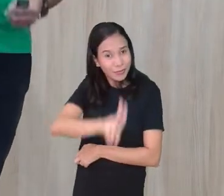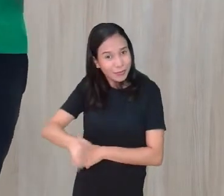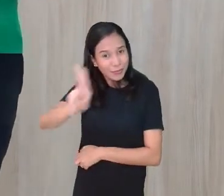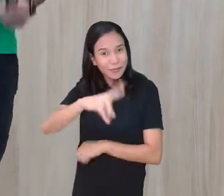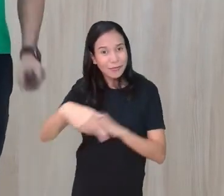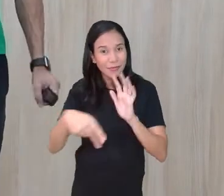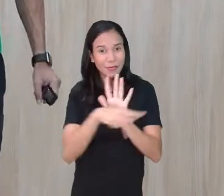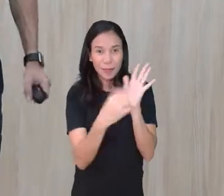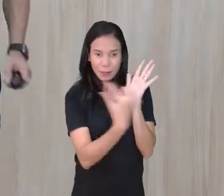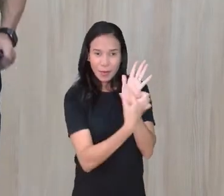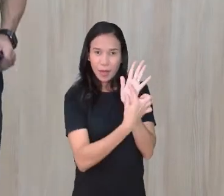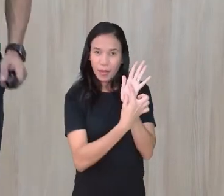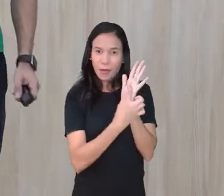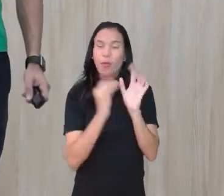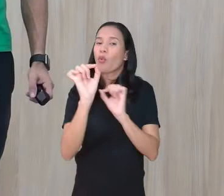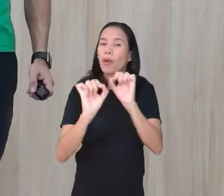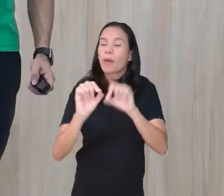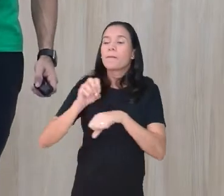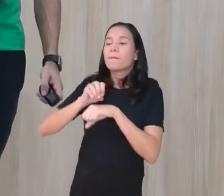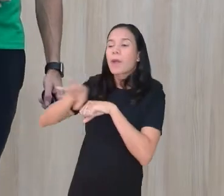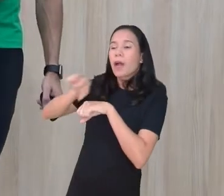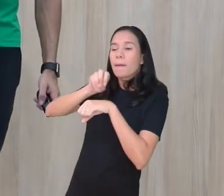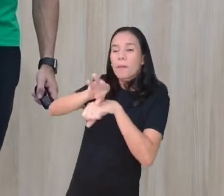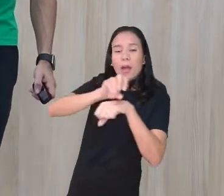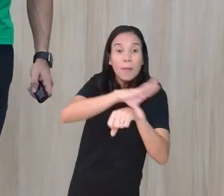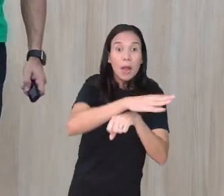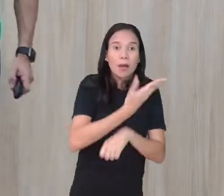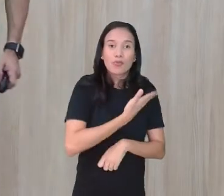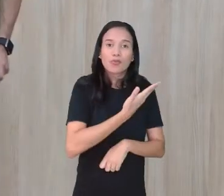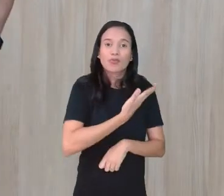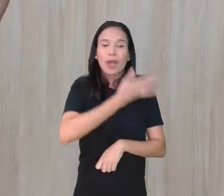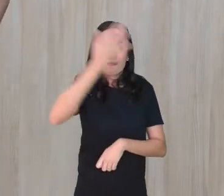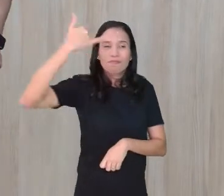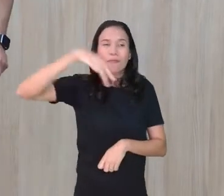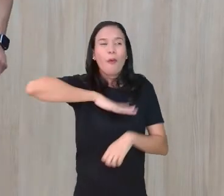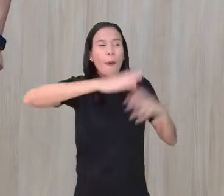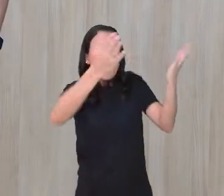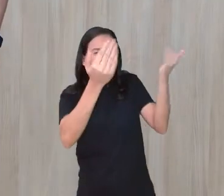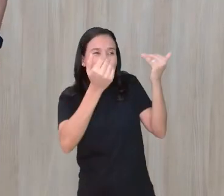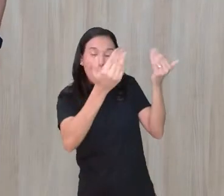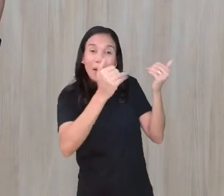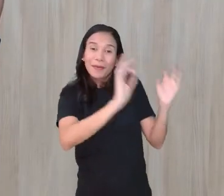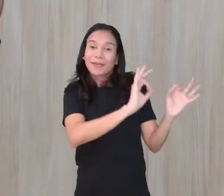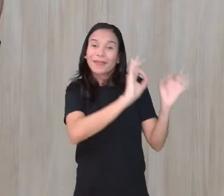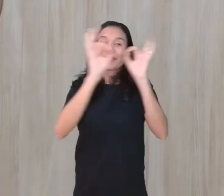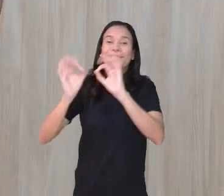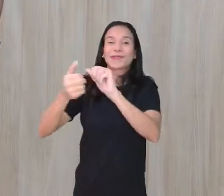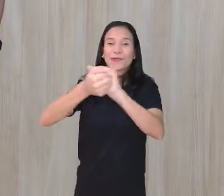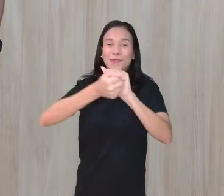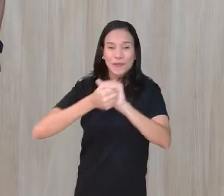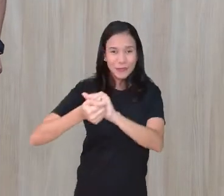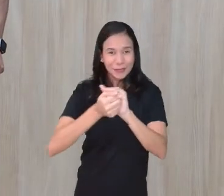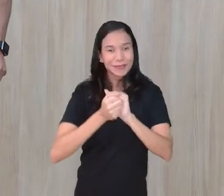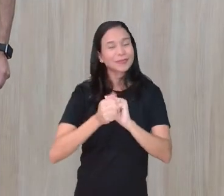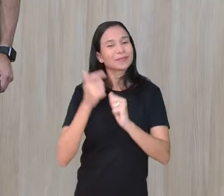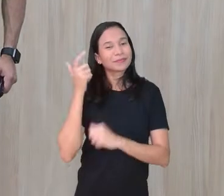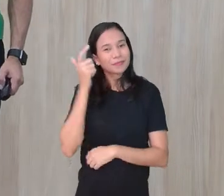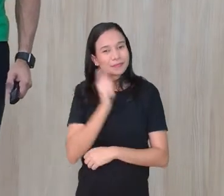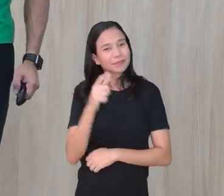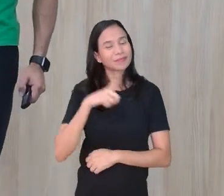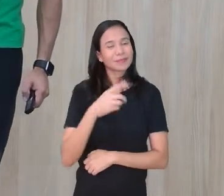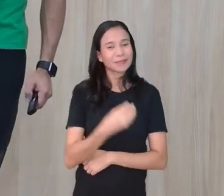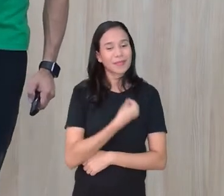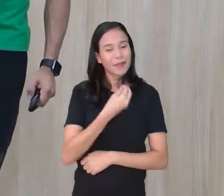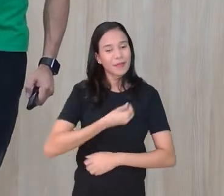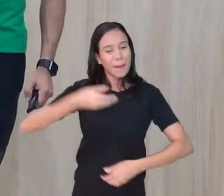aplicativo, faz o seguinte, encaminha aí para os teus coleguinhas de classe, tá? E aí os teus colegas de escola também, para que eles possam baixar